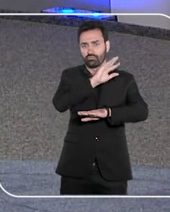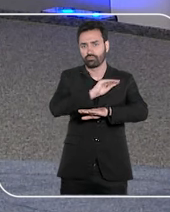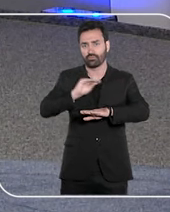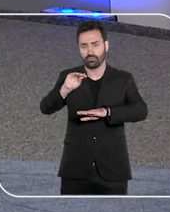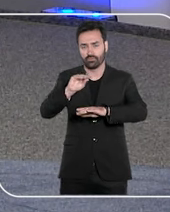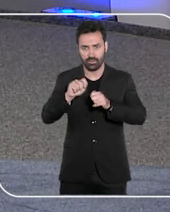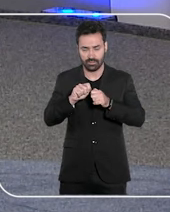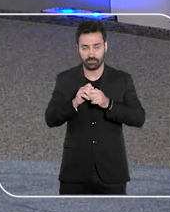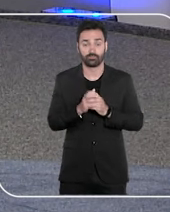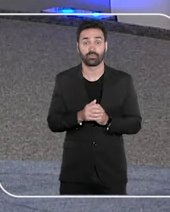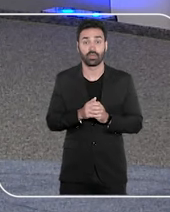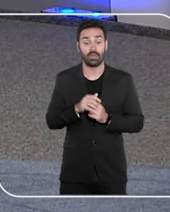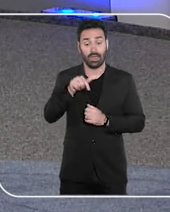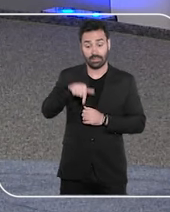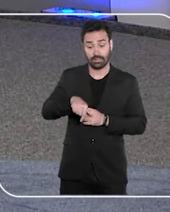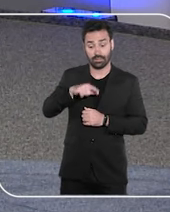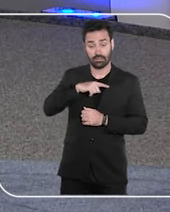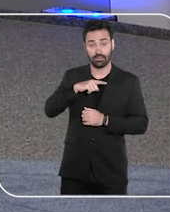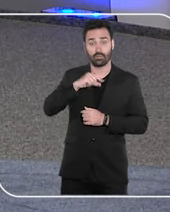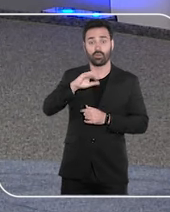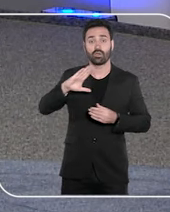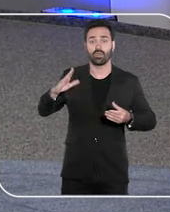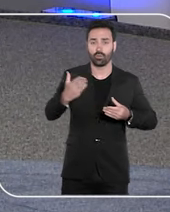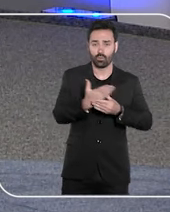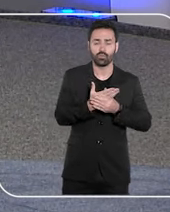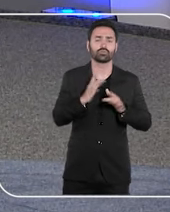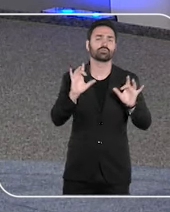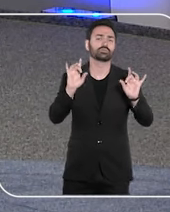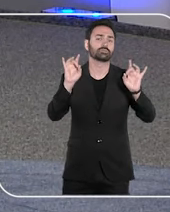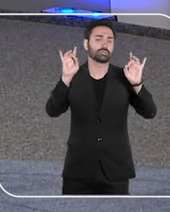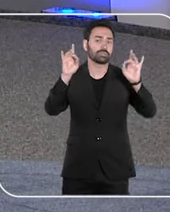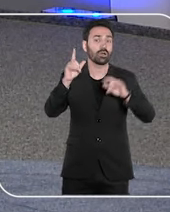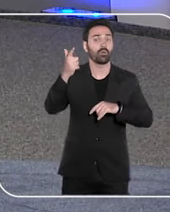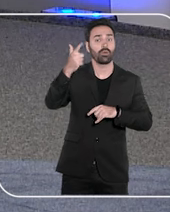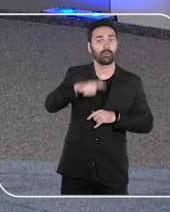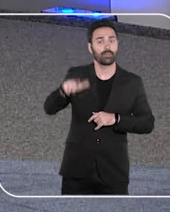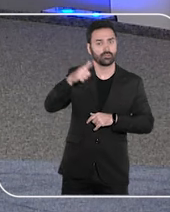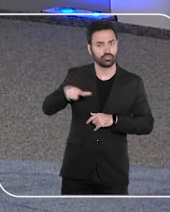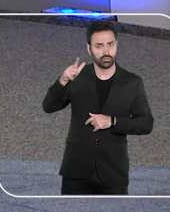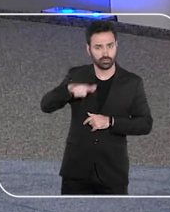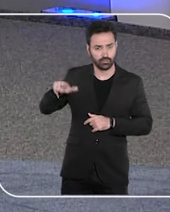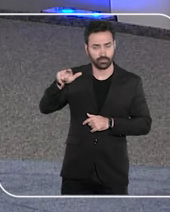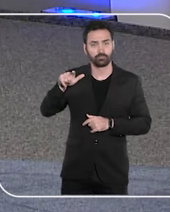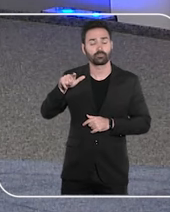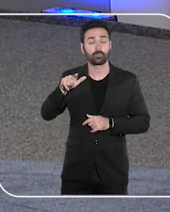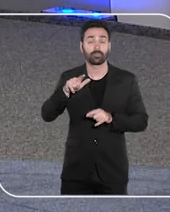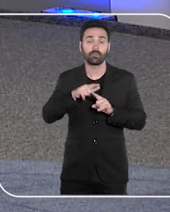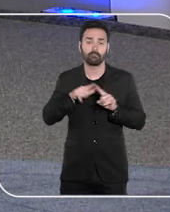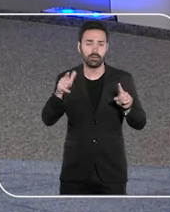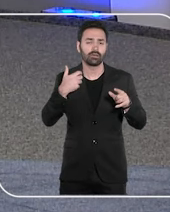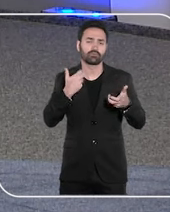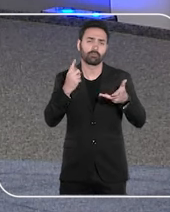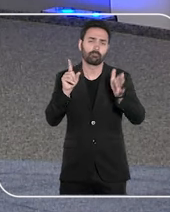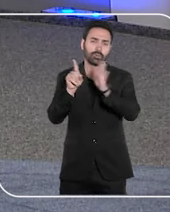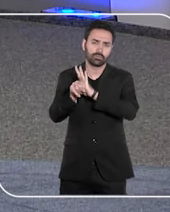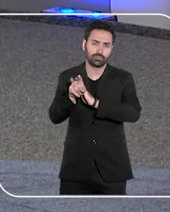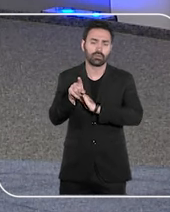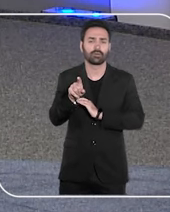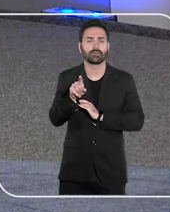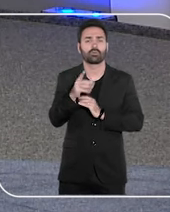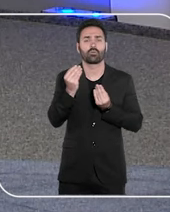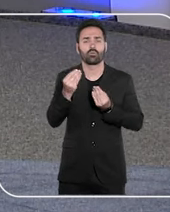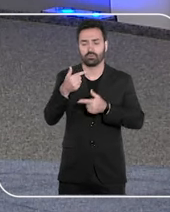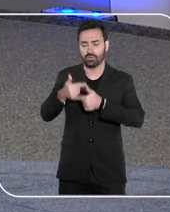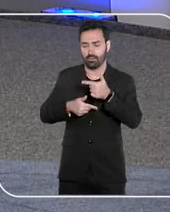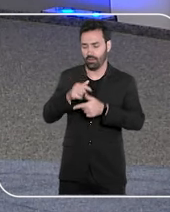especial repetitivo, e isso me permite então dirigir uma pergunta para a gente seguir falando sobre a atuação do STJ no campo